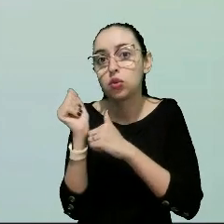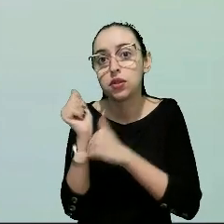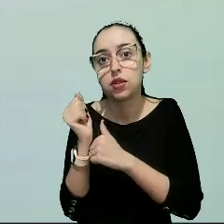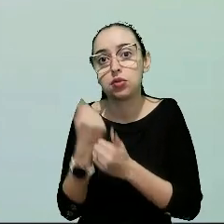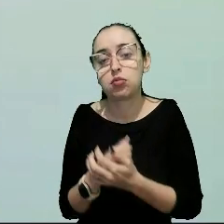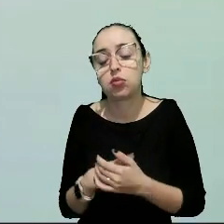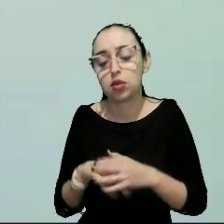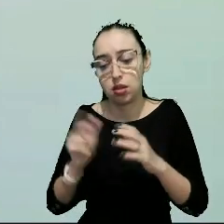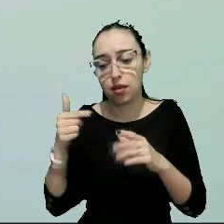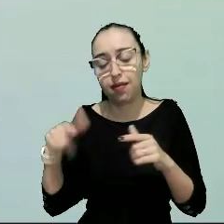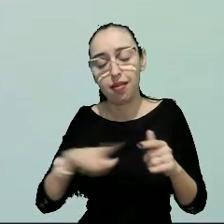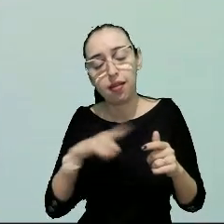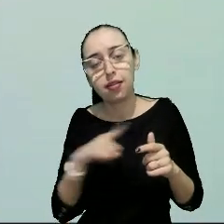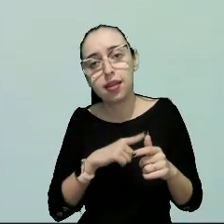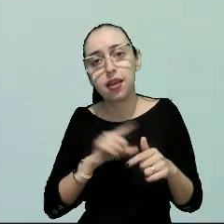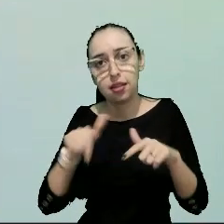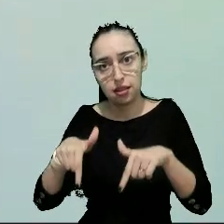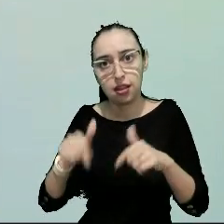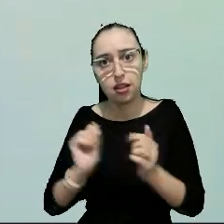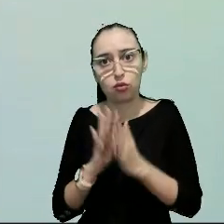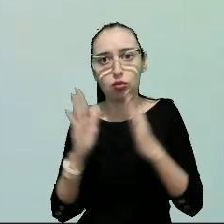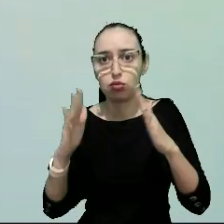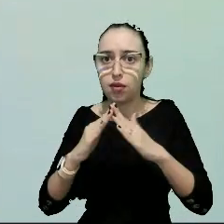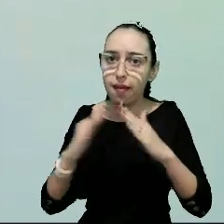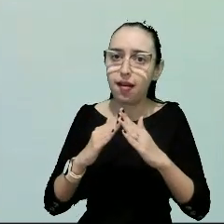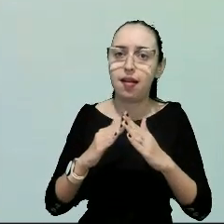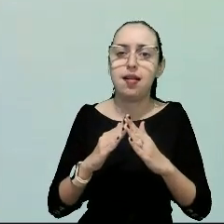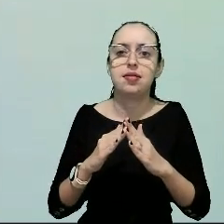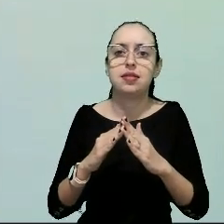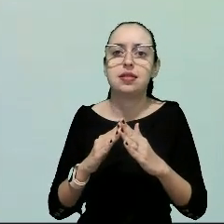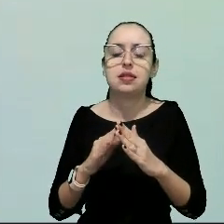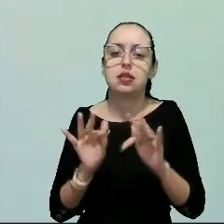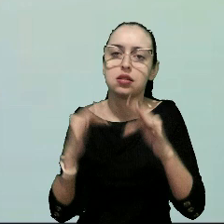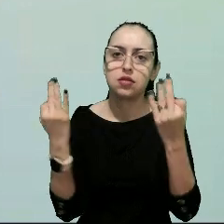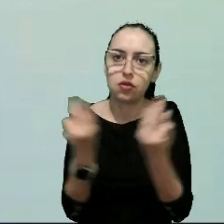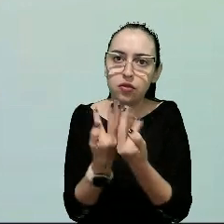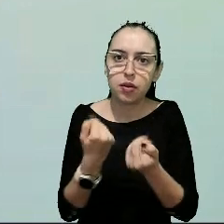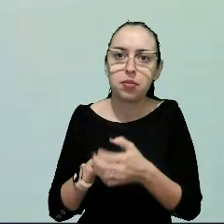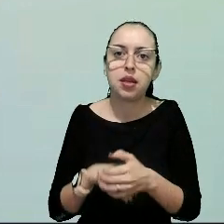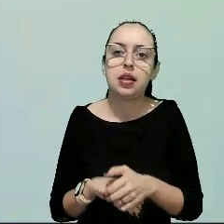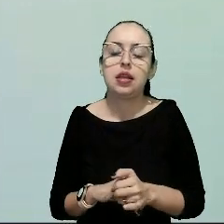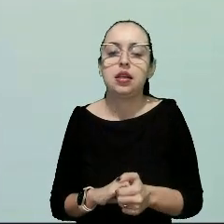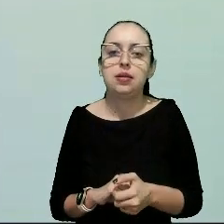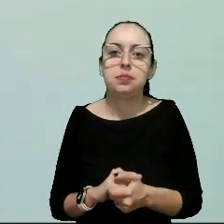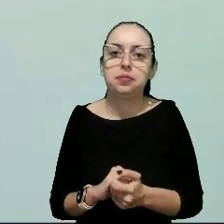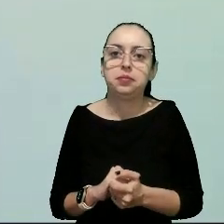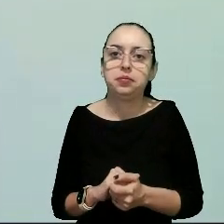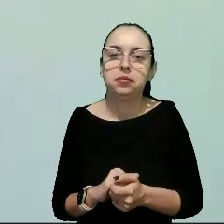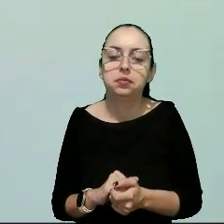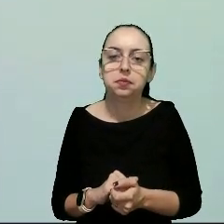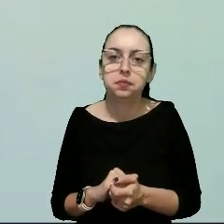negligências que ocorrem dentro das nossas casas e das nossas famílias.